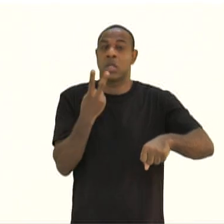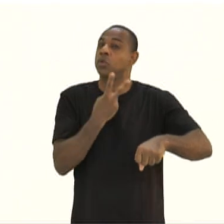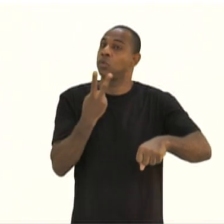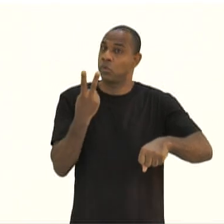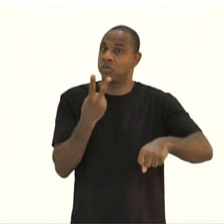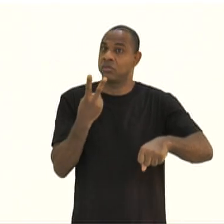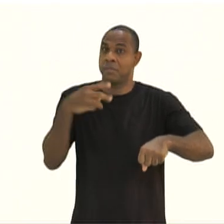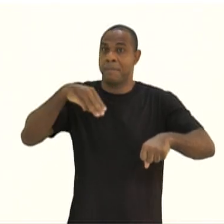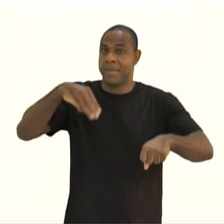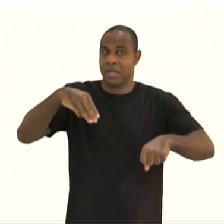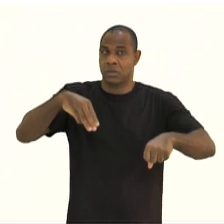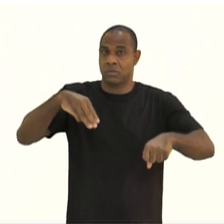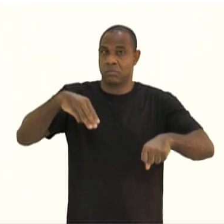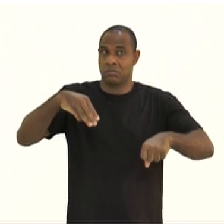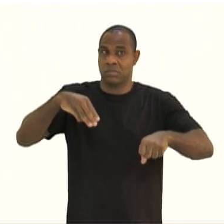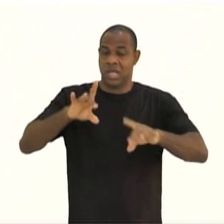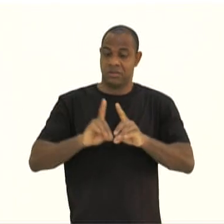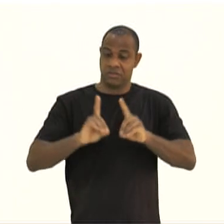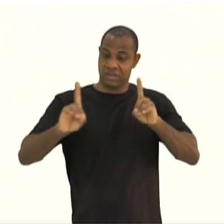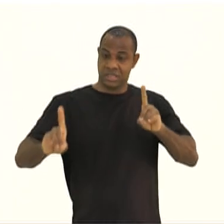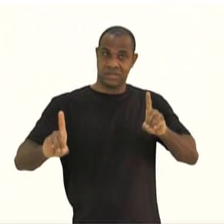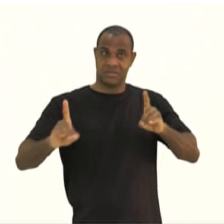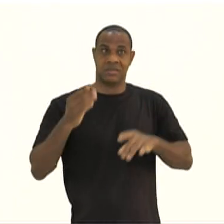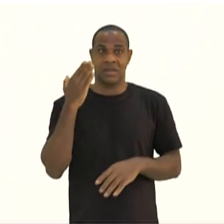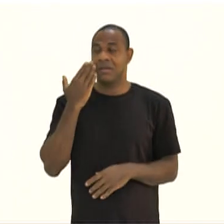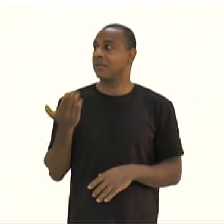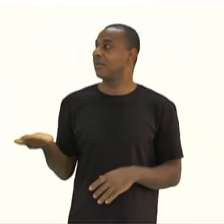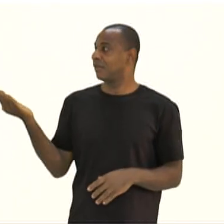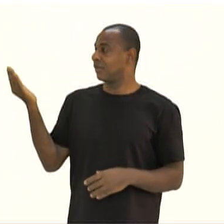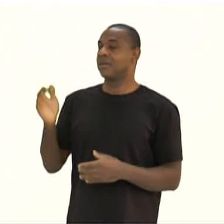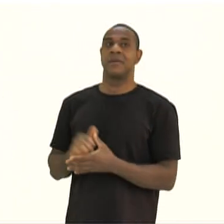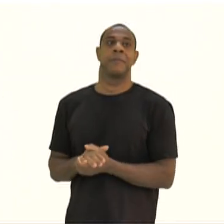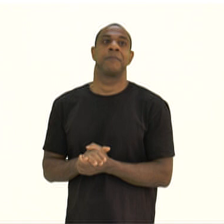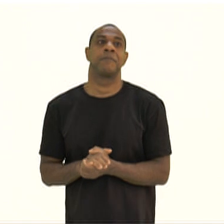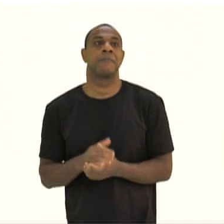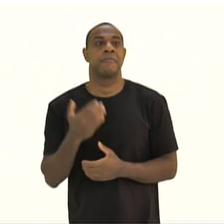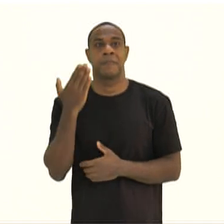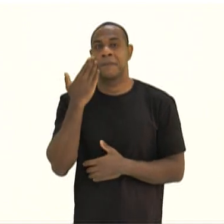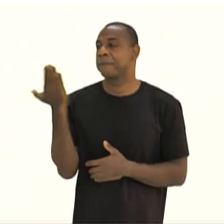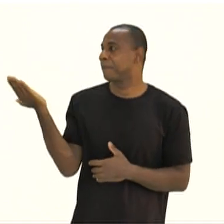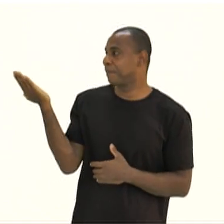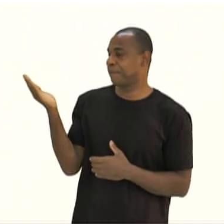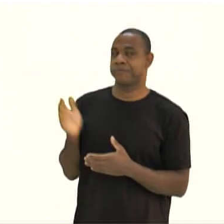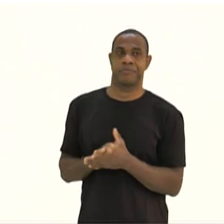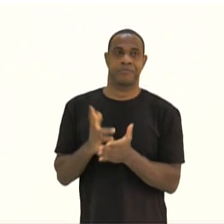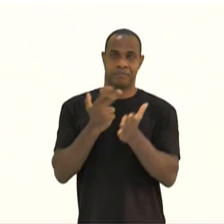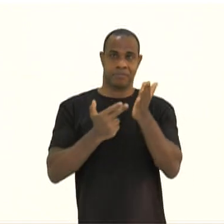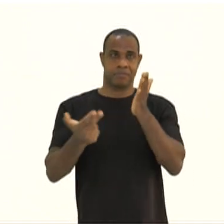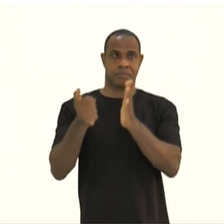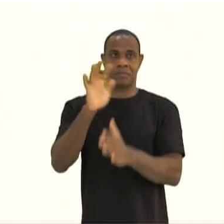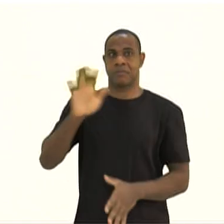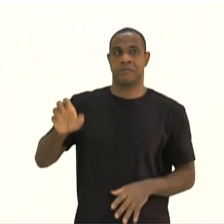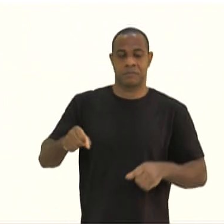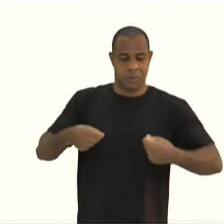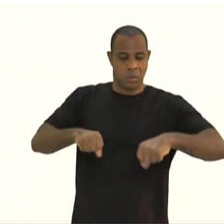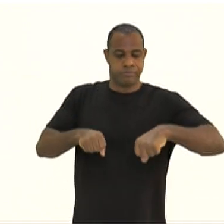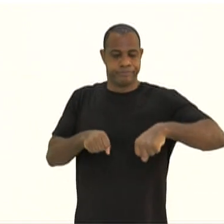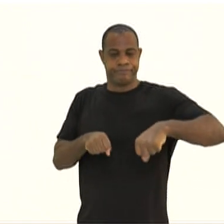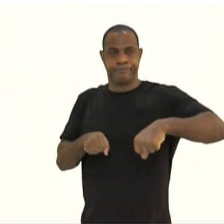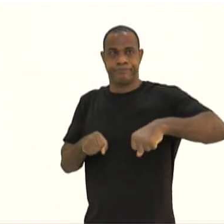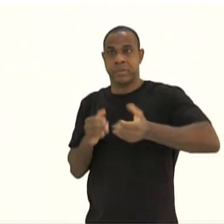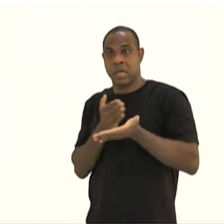cada segundo, tá? Olha só, através do desenho, a gente consegue entender melhor. Então, essa moto, a